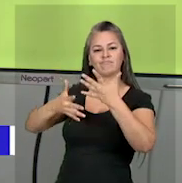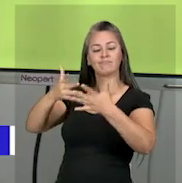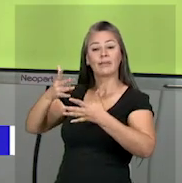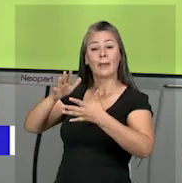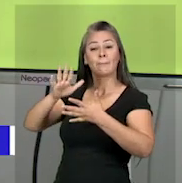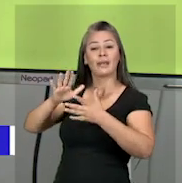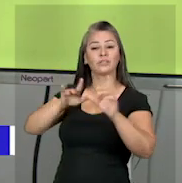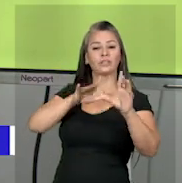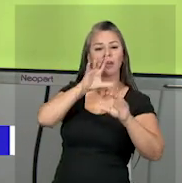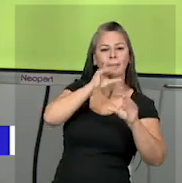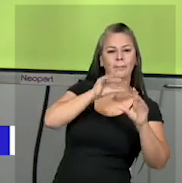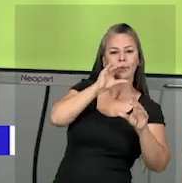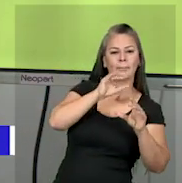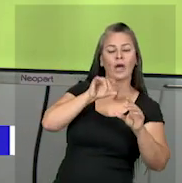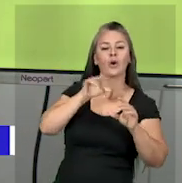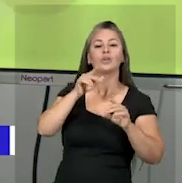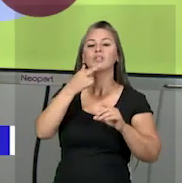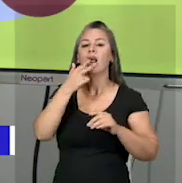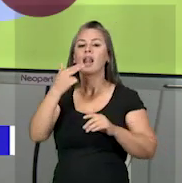crenças diferentes, né?